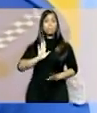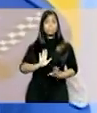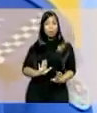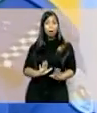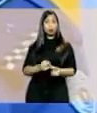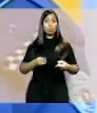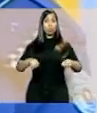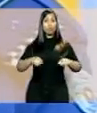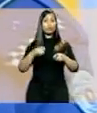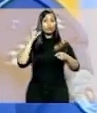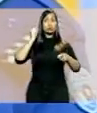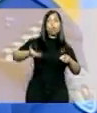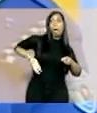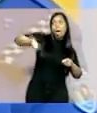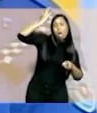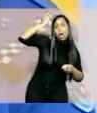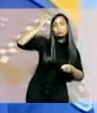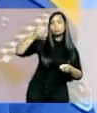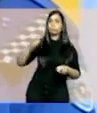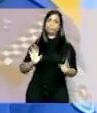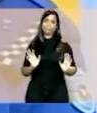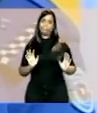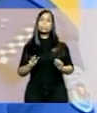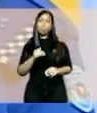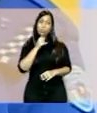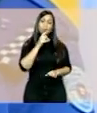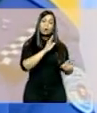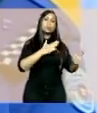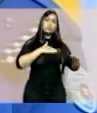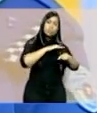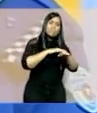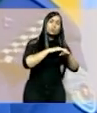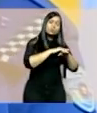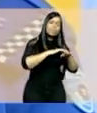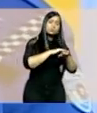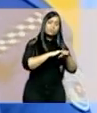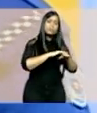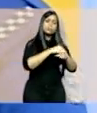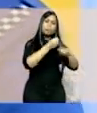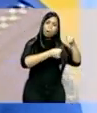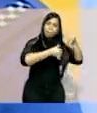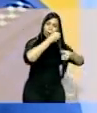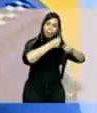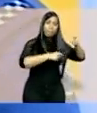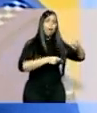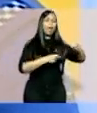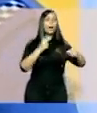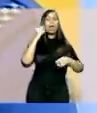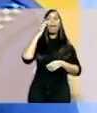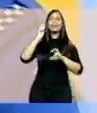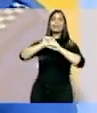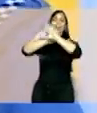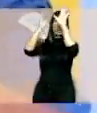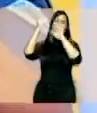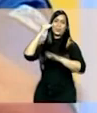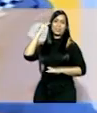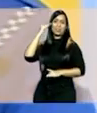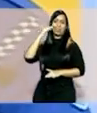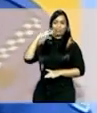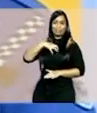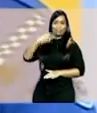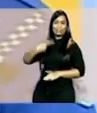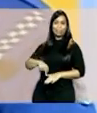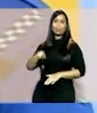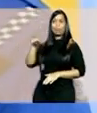música na altura que você ouve. Então, às vezes, você vai lá e pondera com aquelas pessoas, ouve, ela consegue entender o que o ato dela está prejudicando a